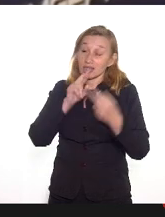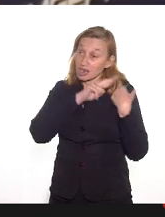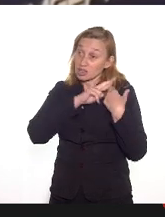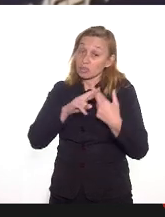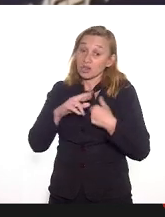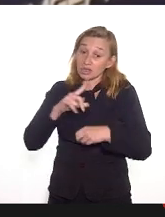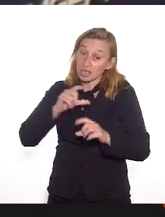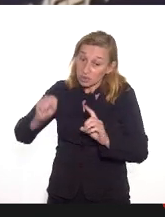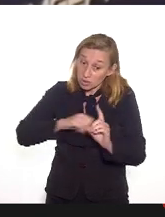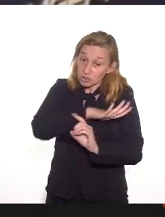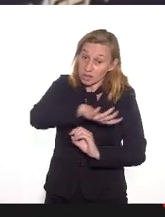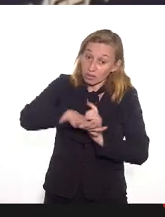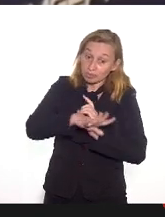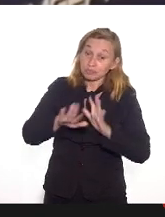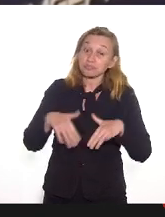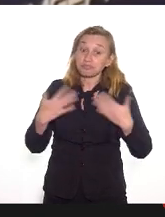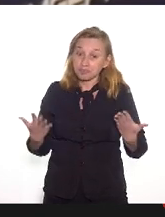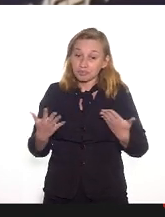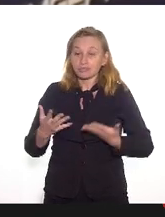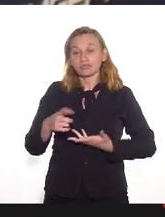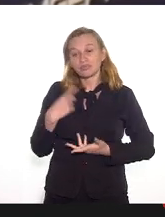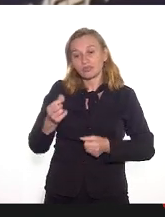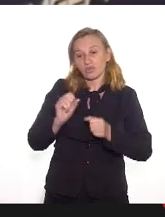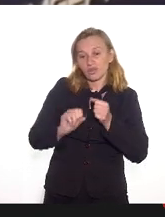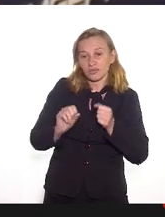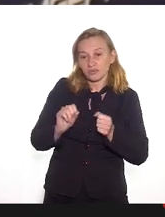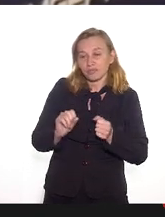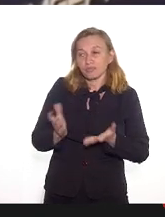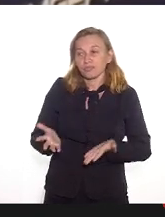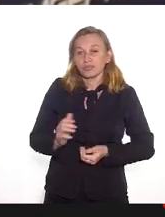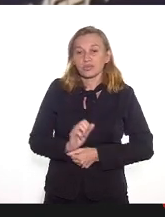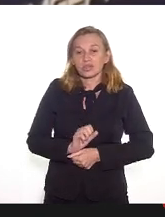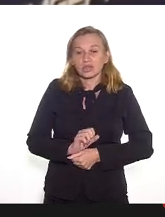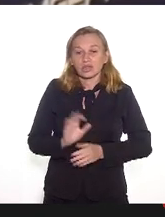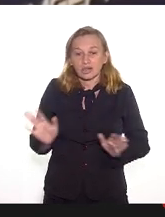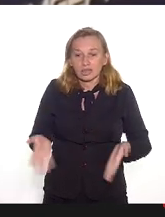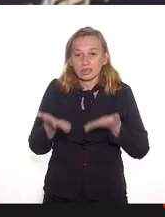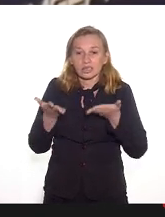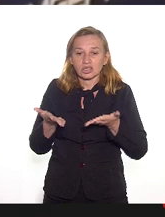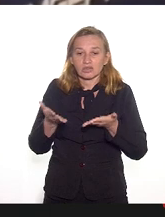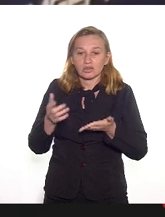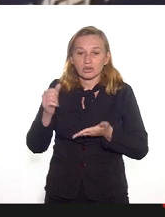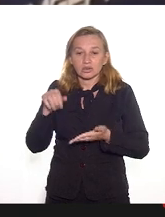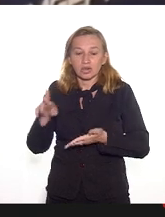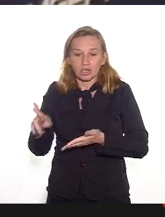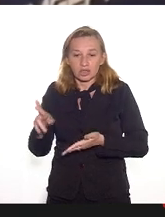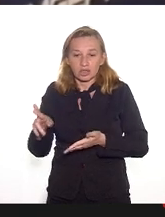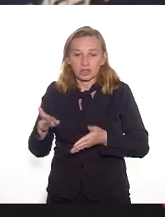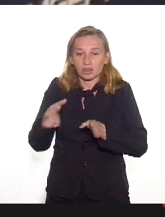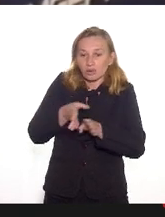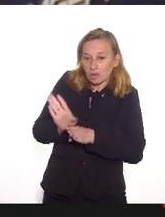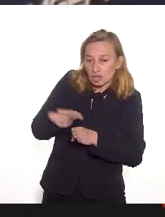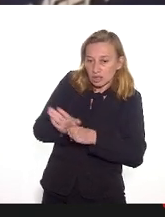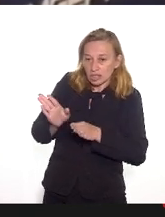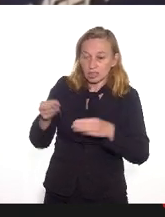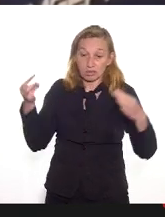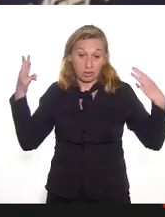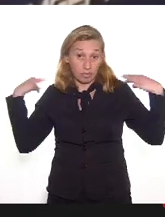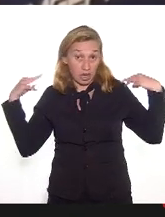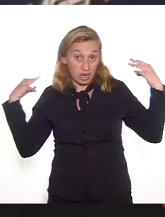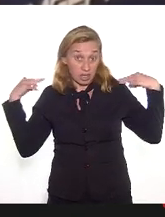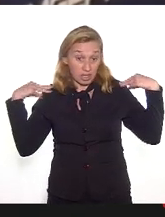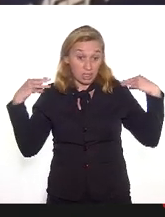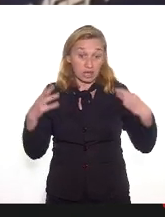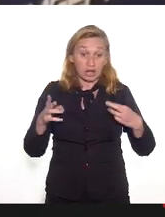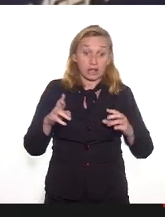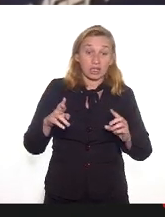responsabilidade social. Então, o que nós estamos fazendo, e essa iniciativa do cluster, com orientação da Marinha, é atender essa